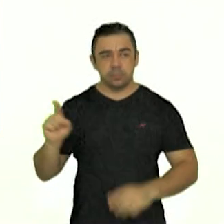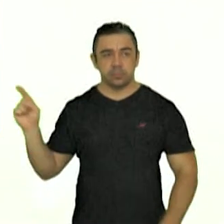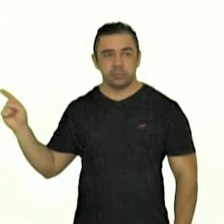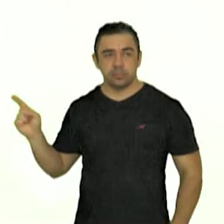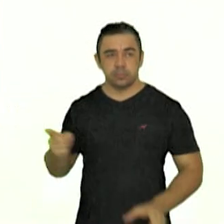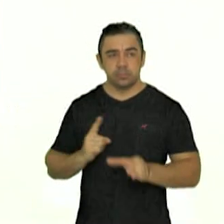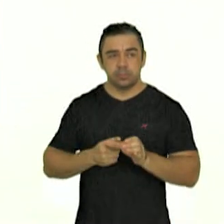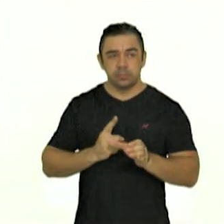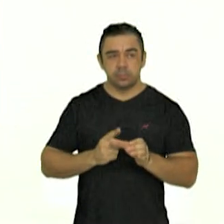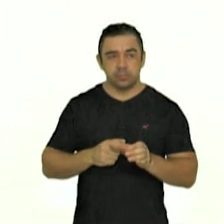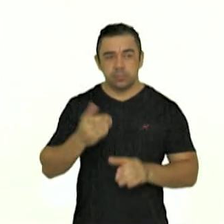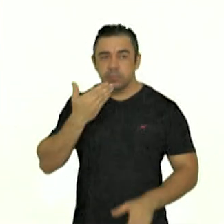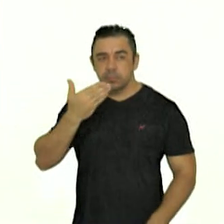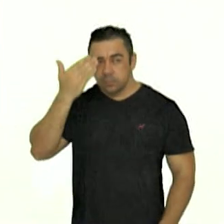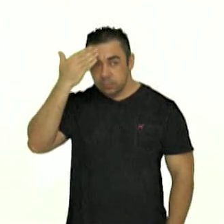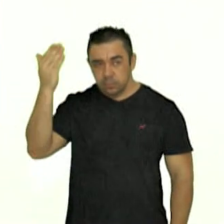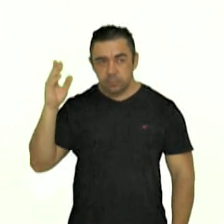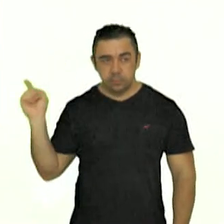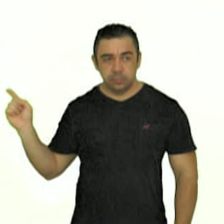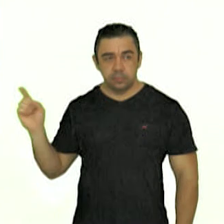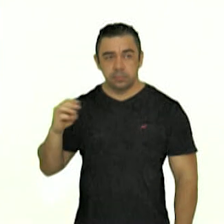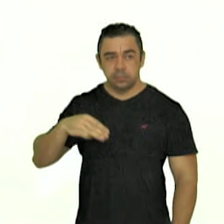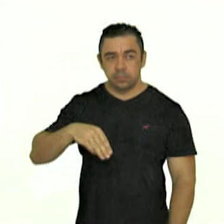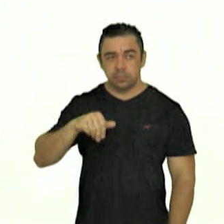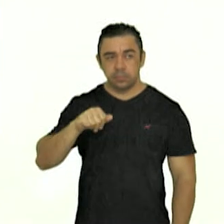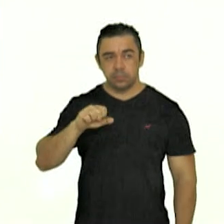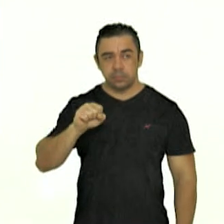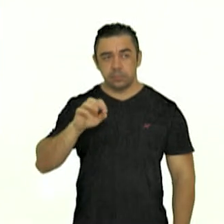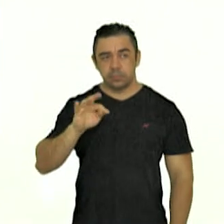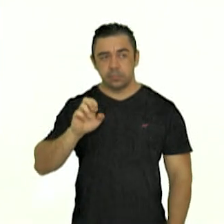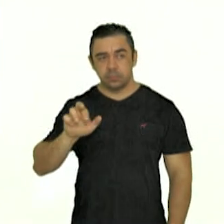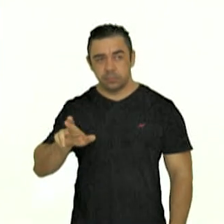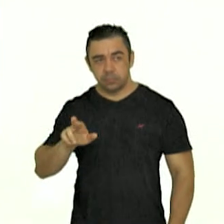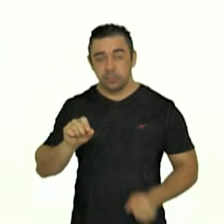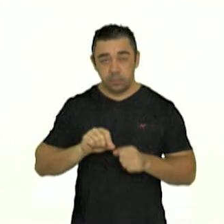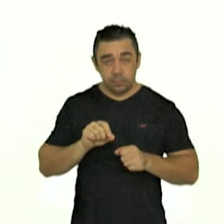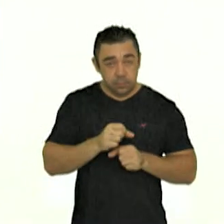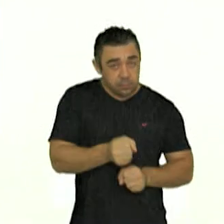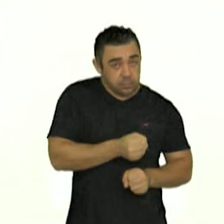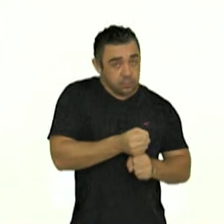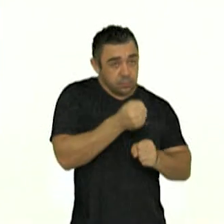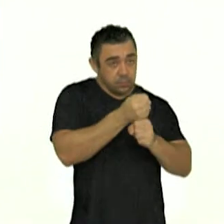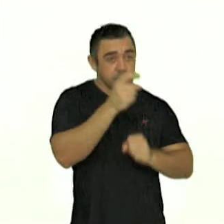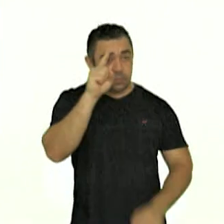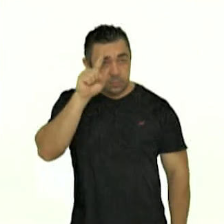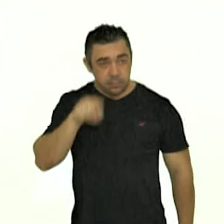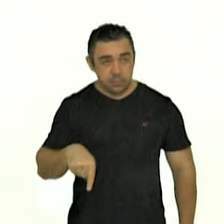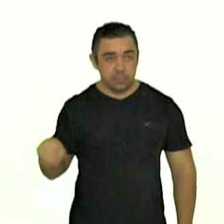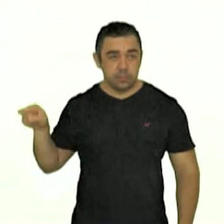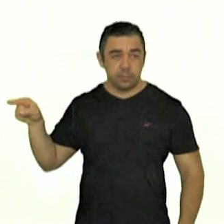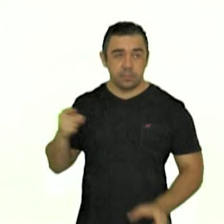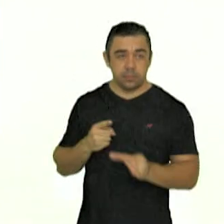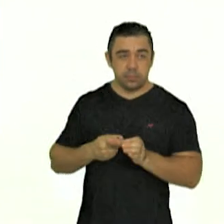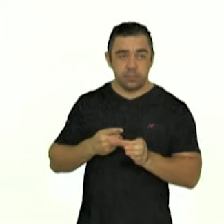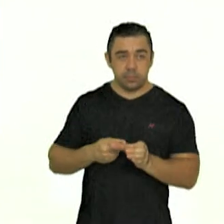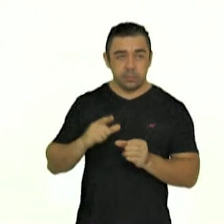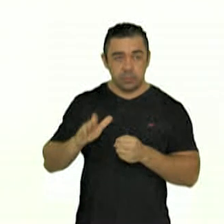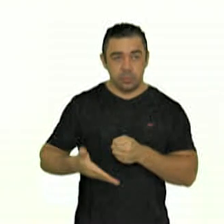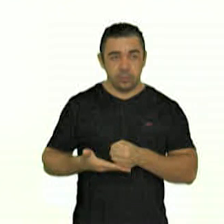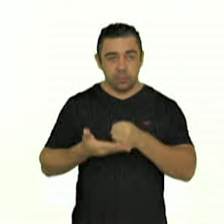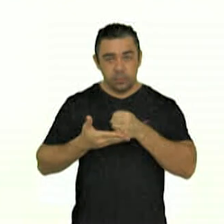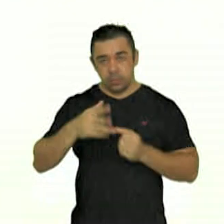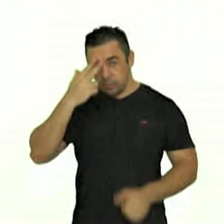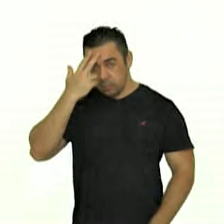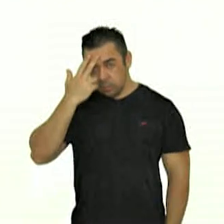Masdar, nos Emirados Árabes, né, uma cidade projetada, construída para ser uma cidade